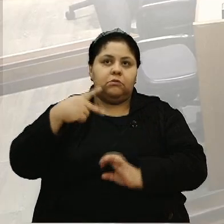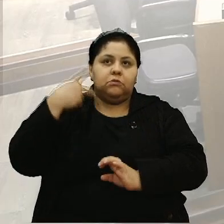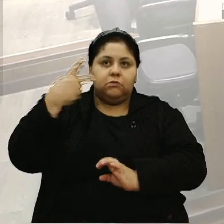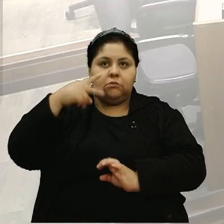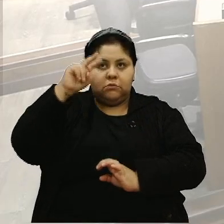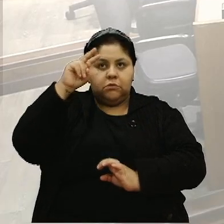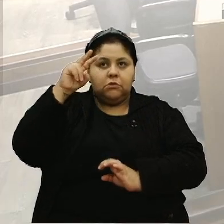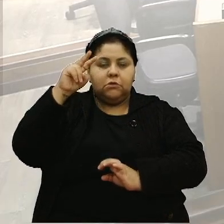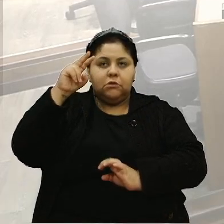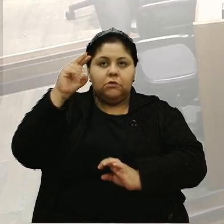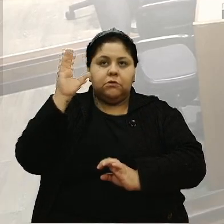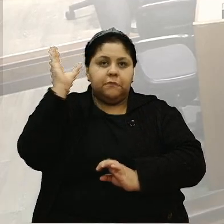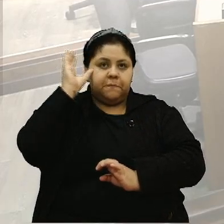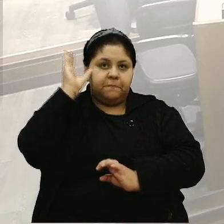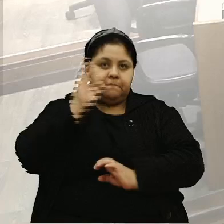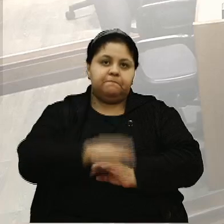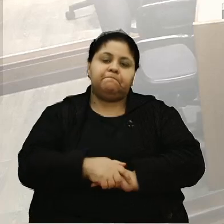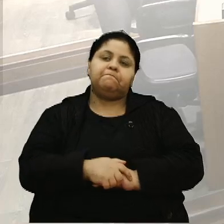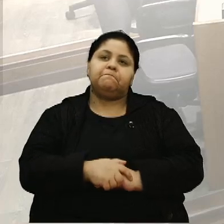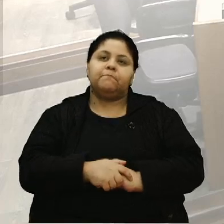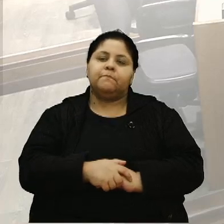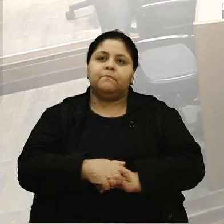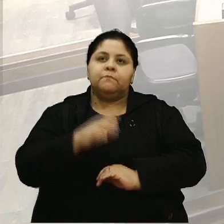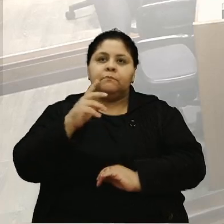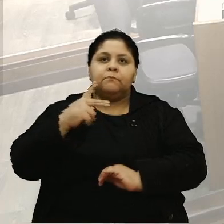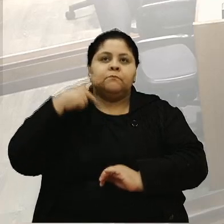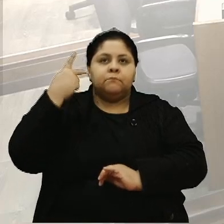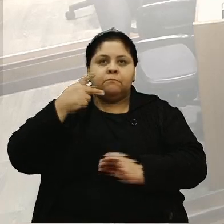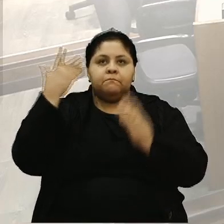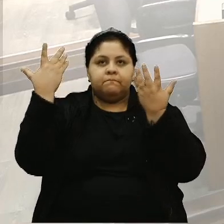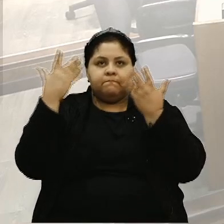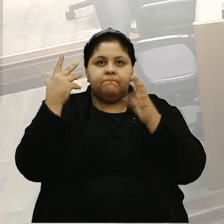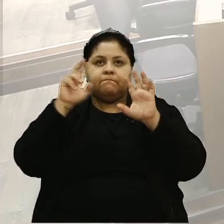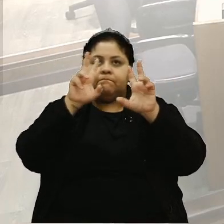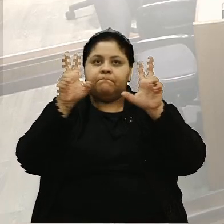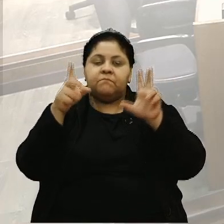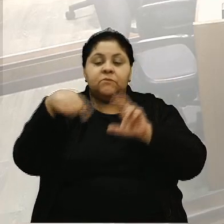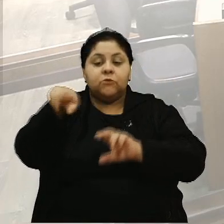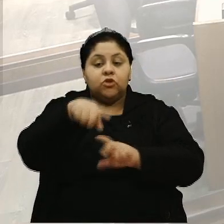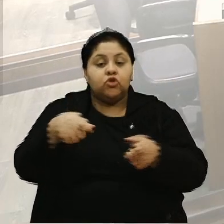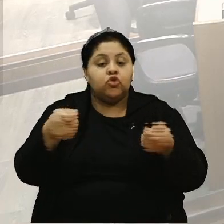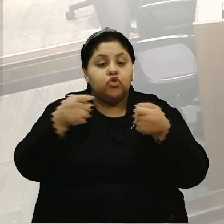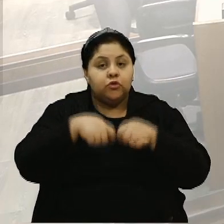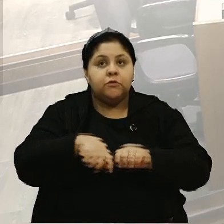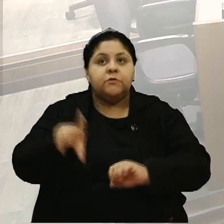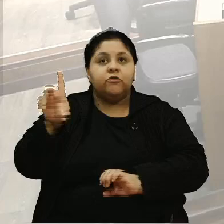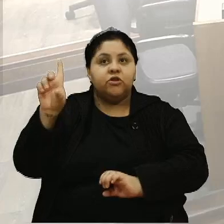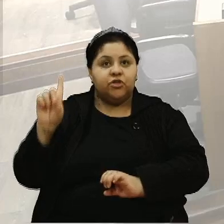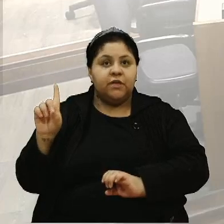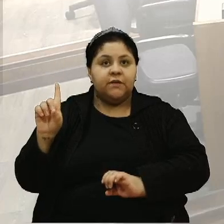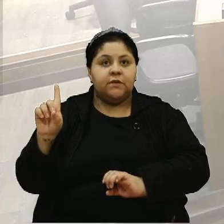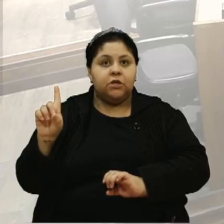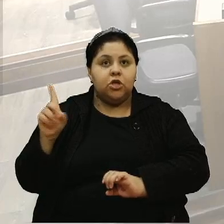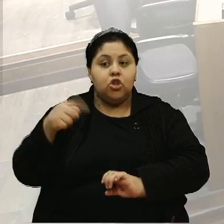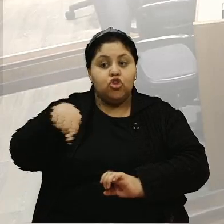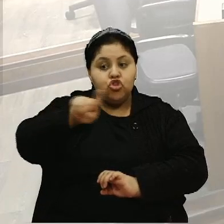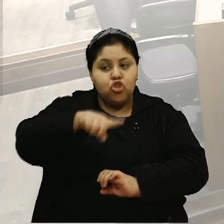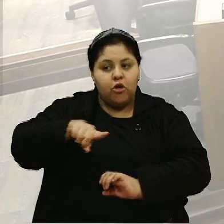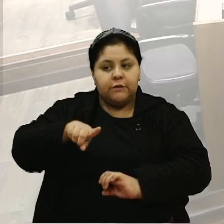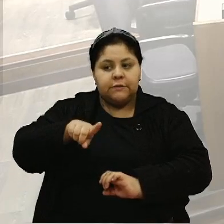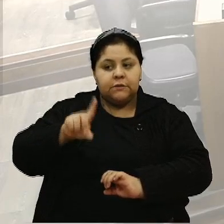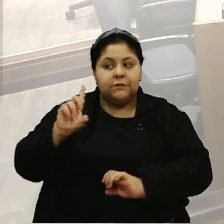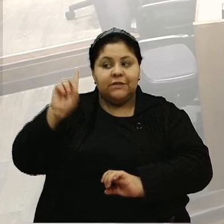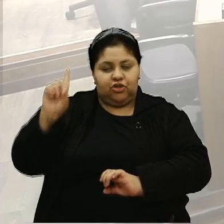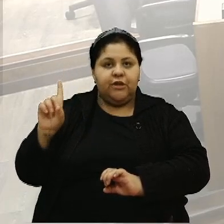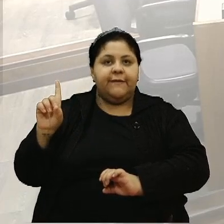vereador. Vereador Daniel, parabéns pelo tema. Nós que somos da direita, né? Nós que somos da direita